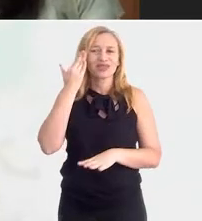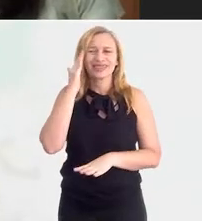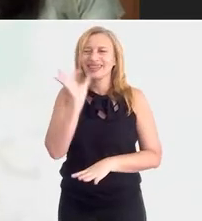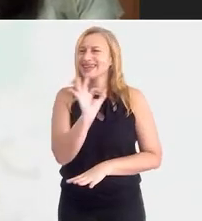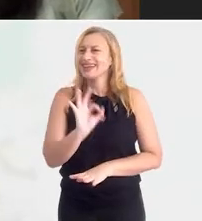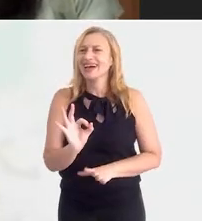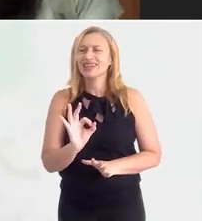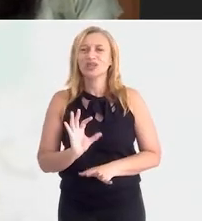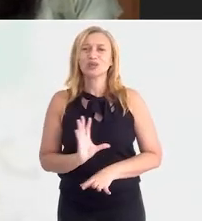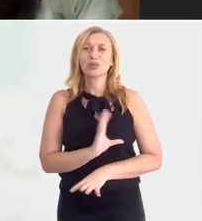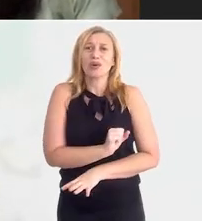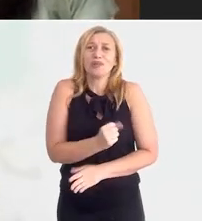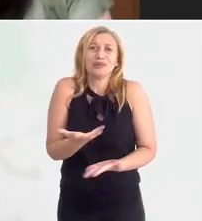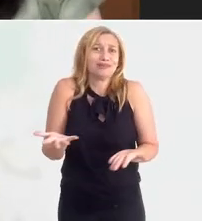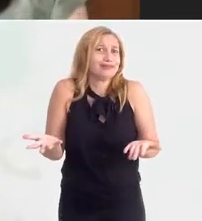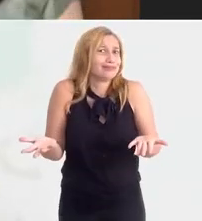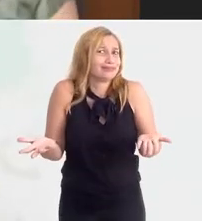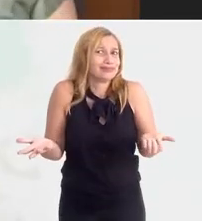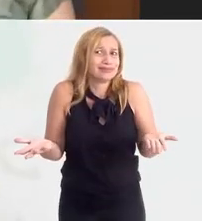do romance.